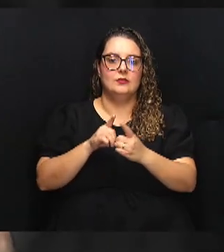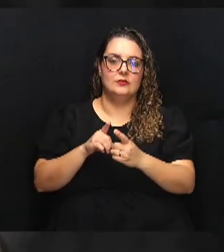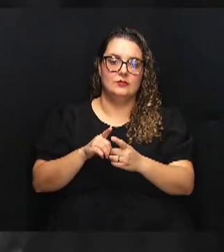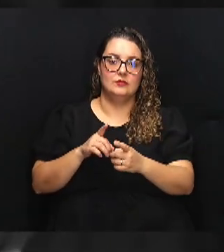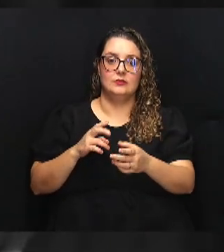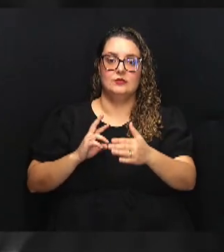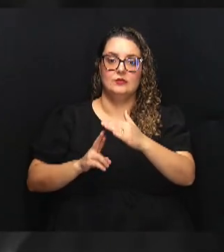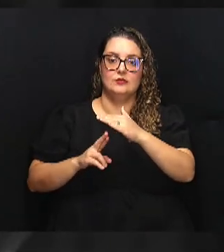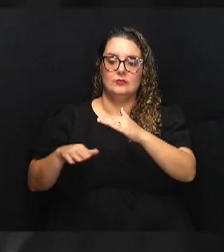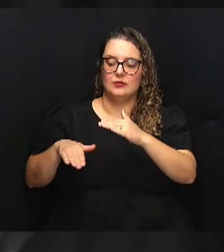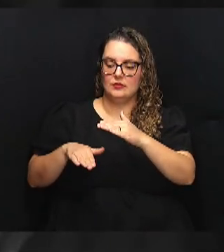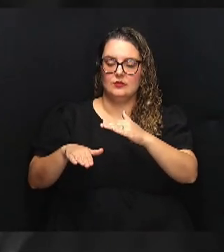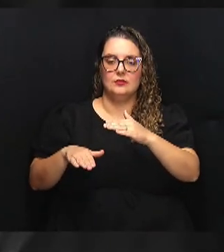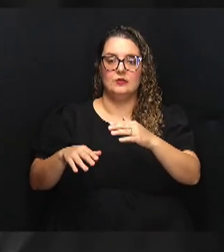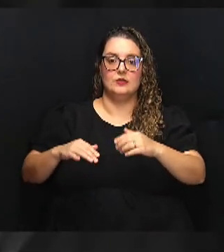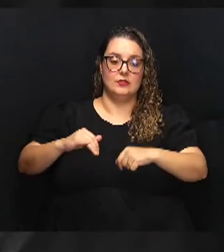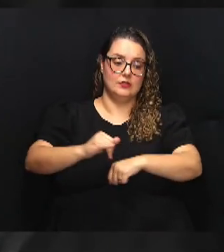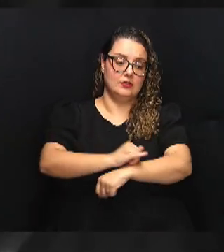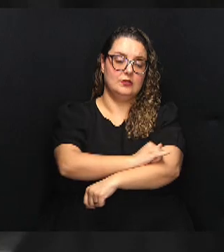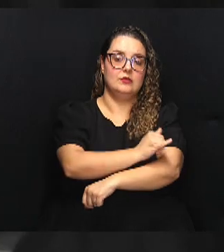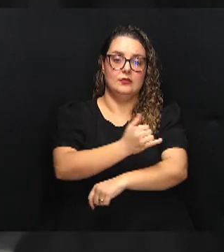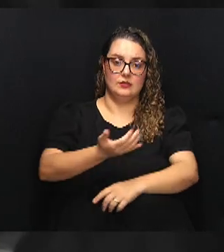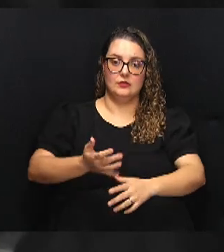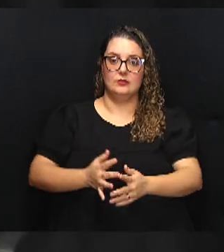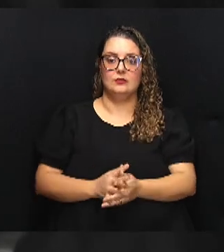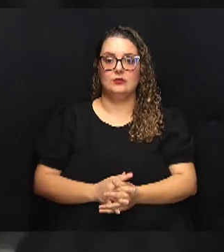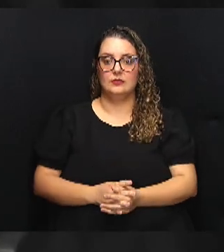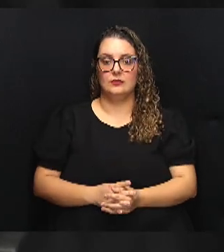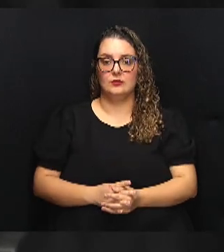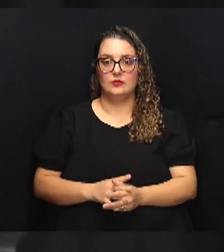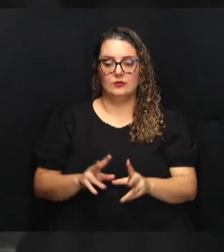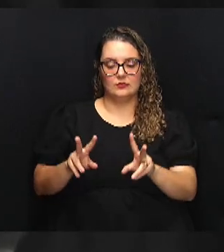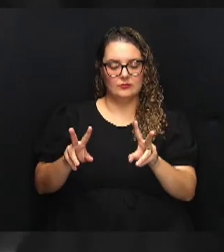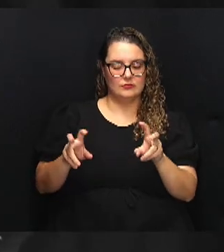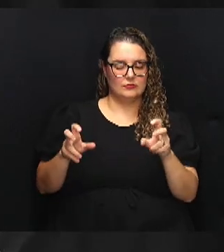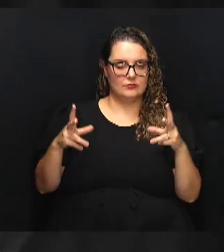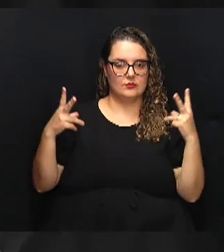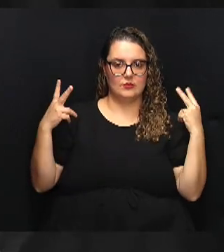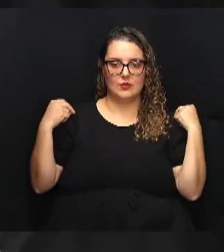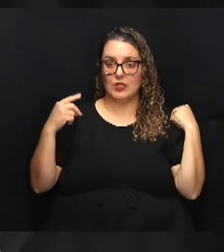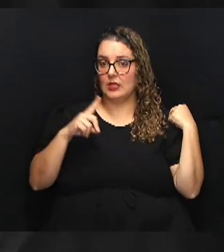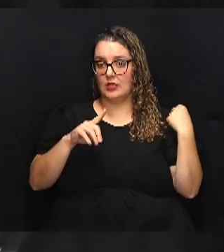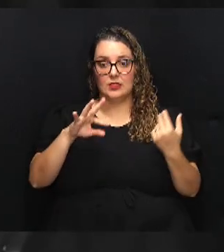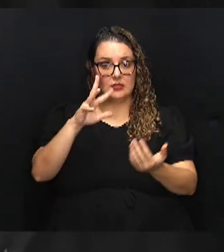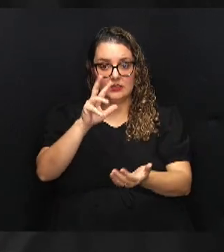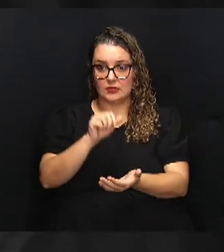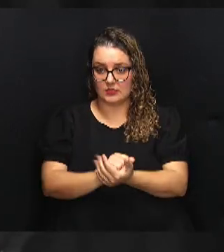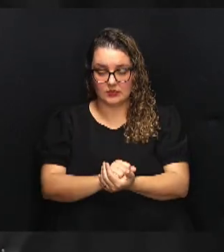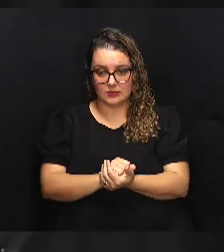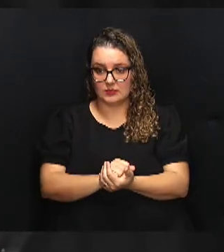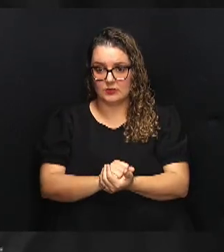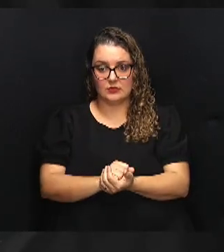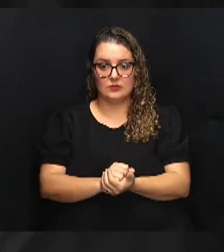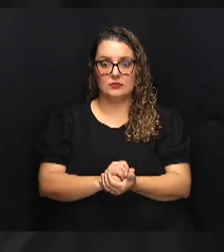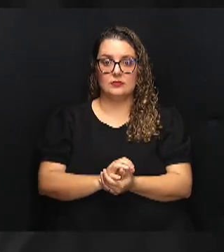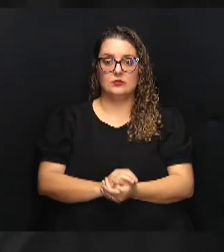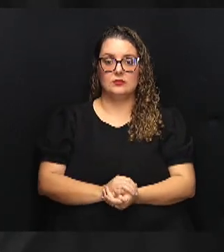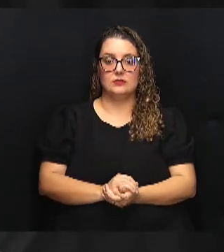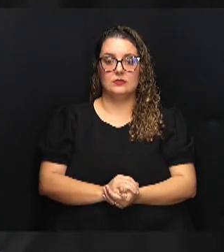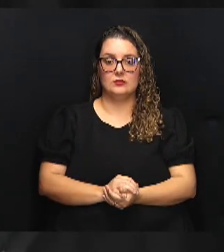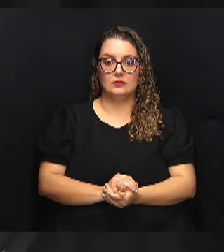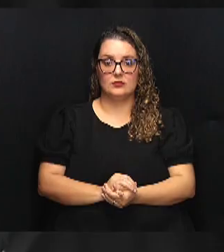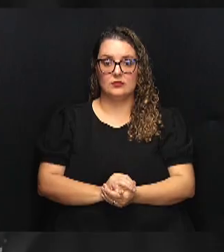rodoviária, em aeroporto, de motoristas não cadastrados, né,